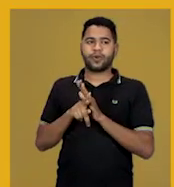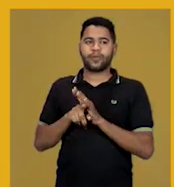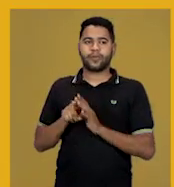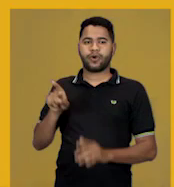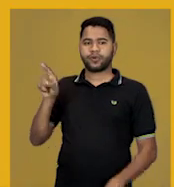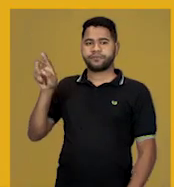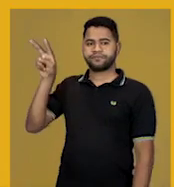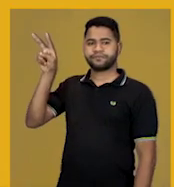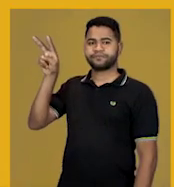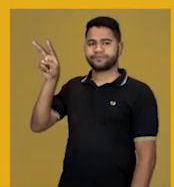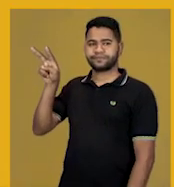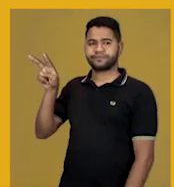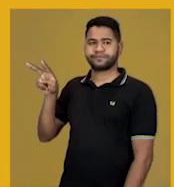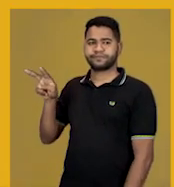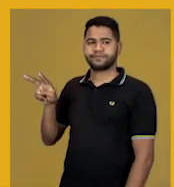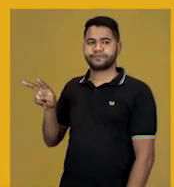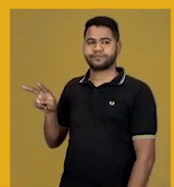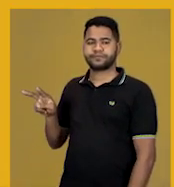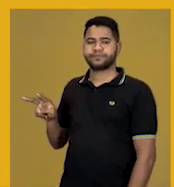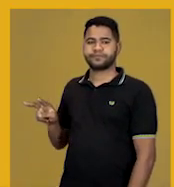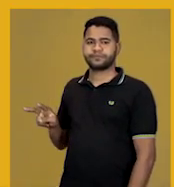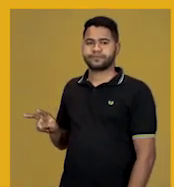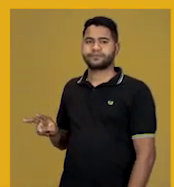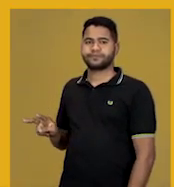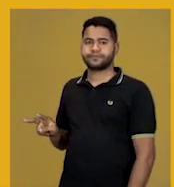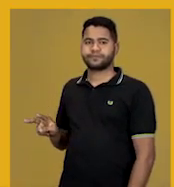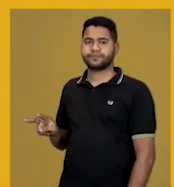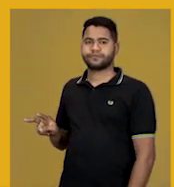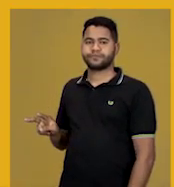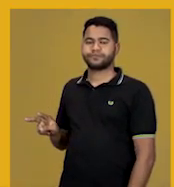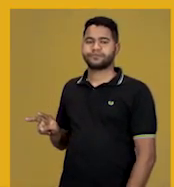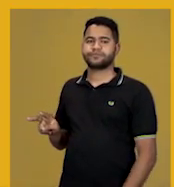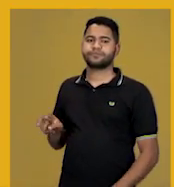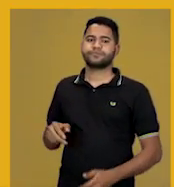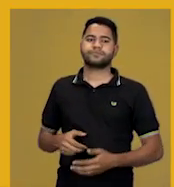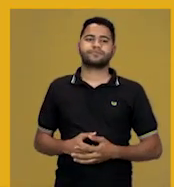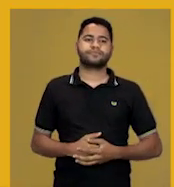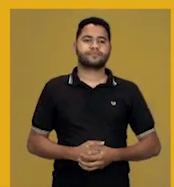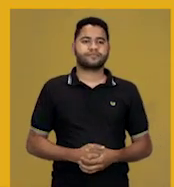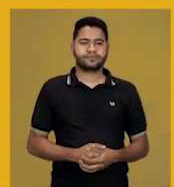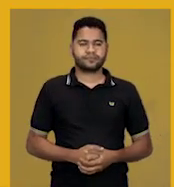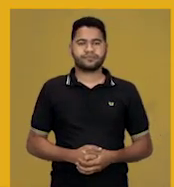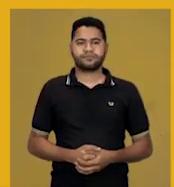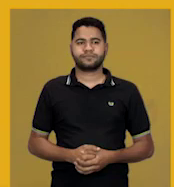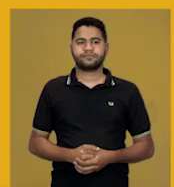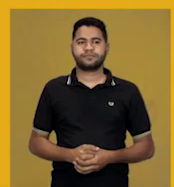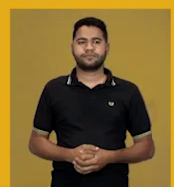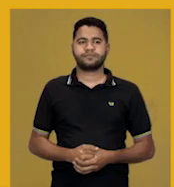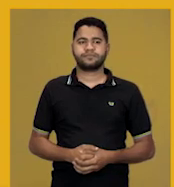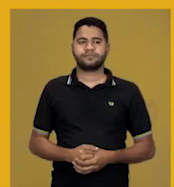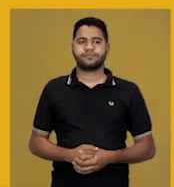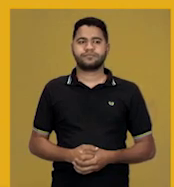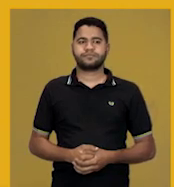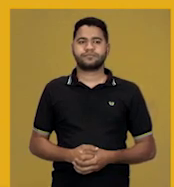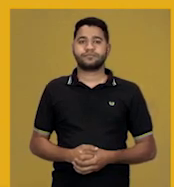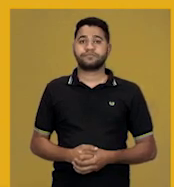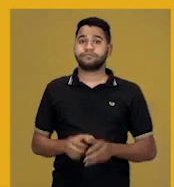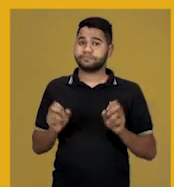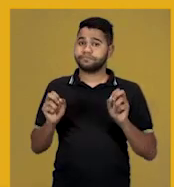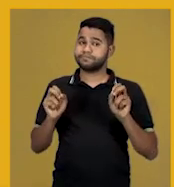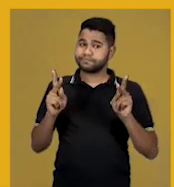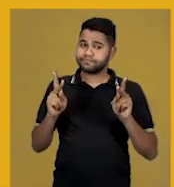texto, interlocução e gênero. Usei também, né, língua portuguesa, linguagem e interação, ok?